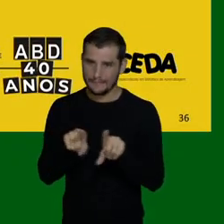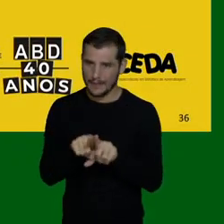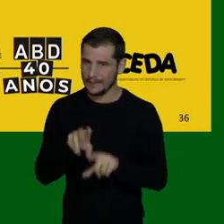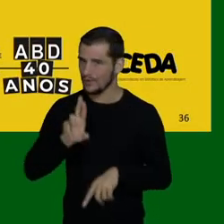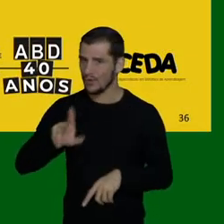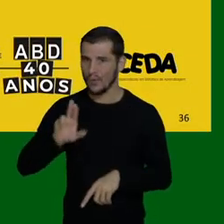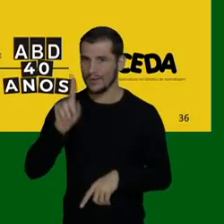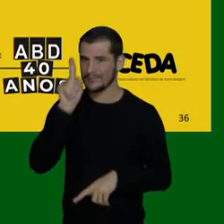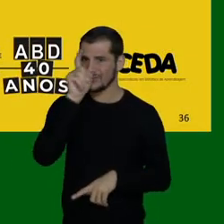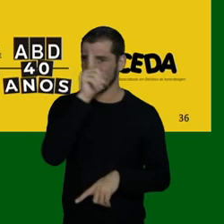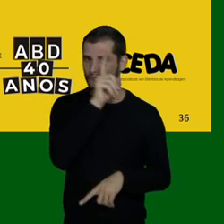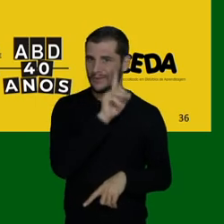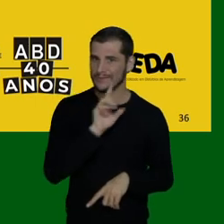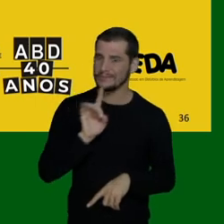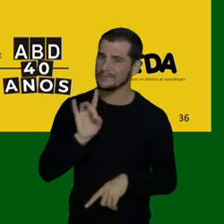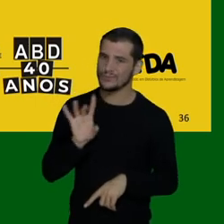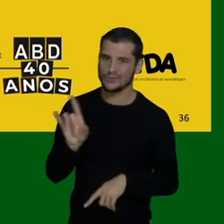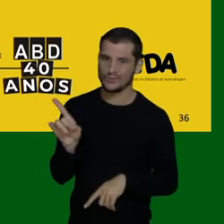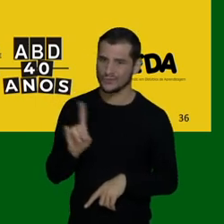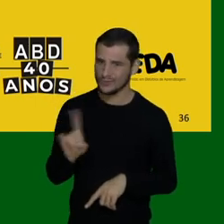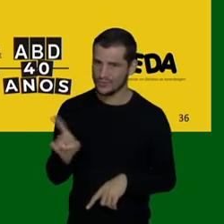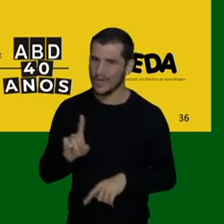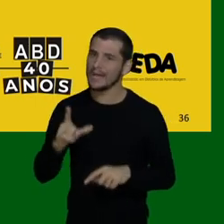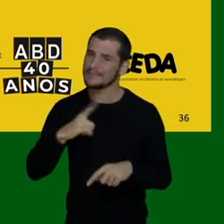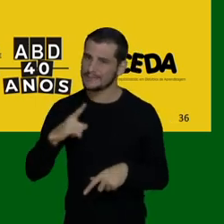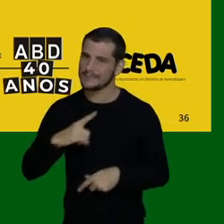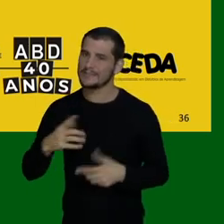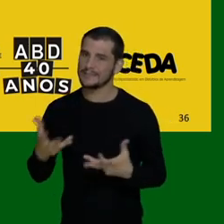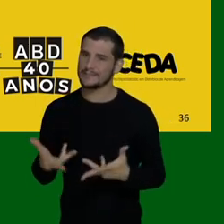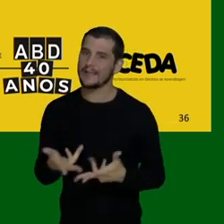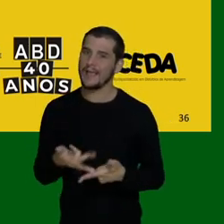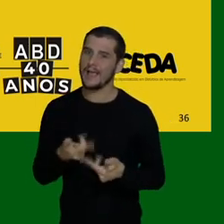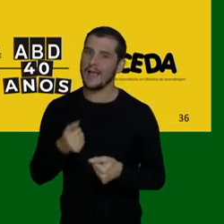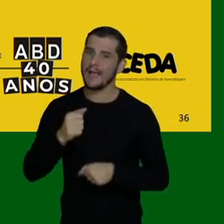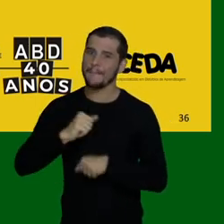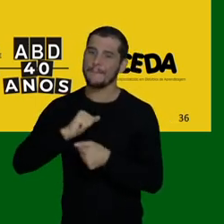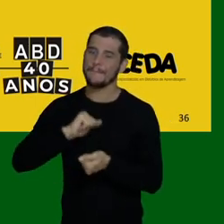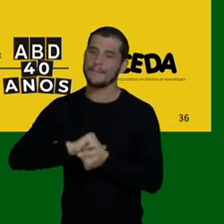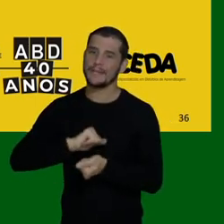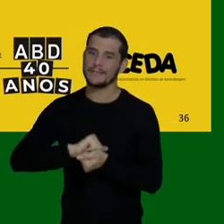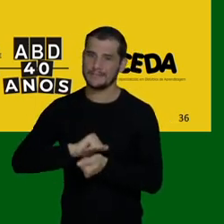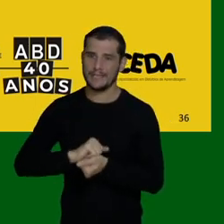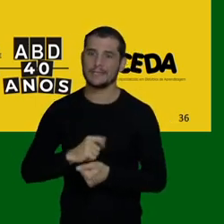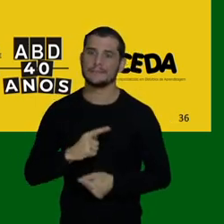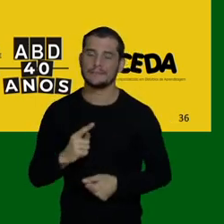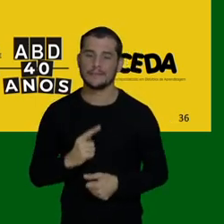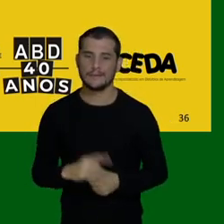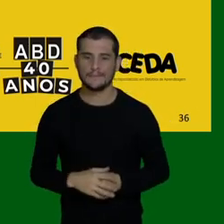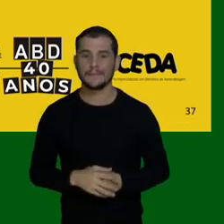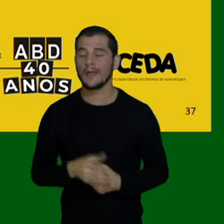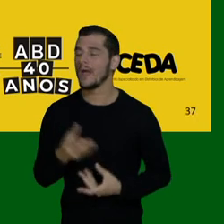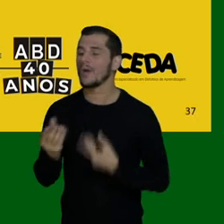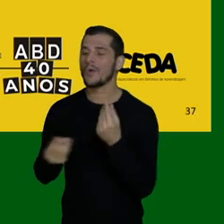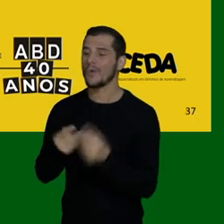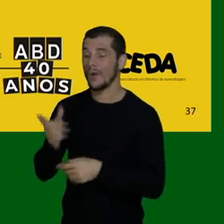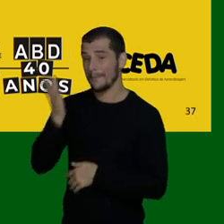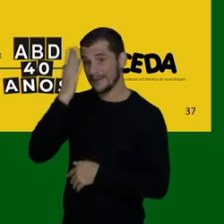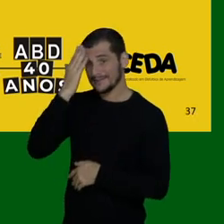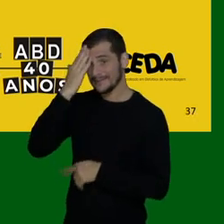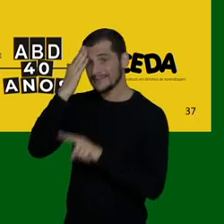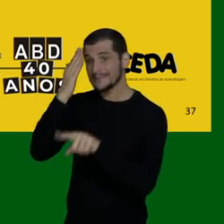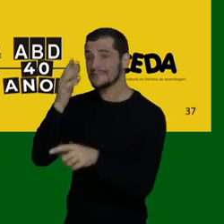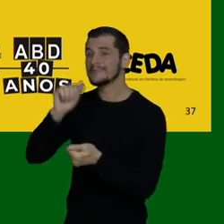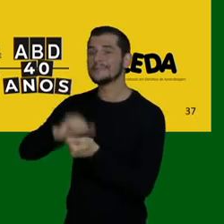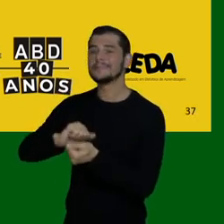pode usar essas habilidades para reduzir as dificuldades então a gente tem que conhecer as habilidades deles